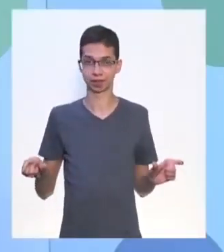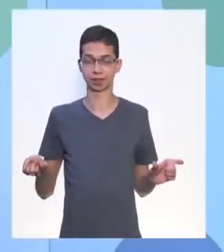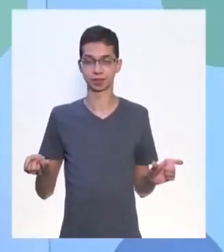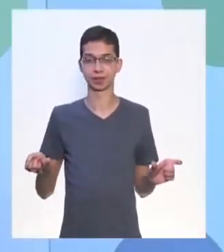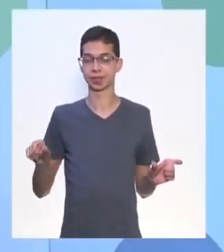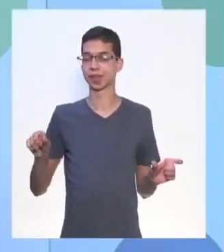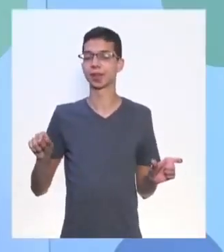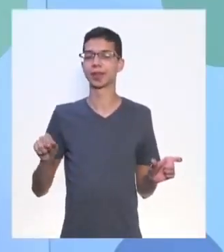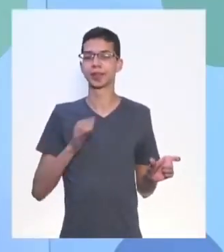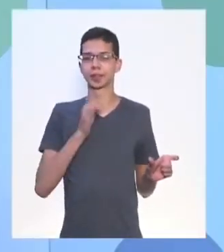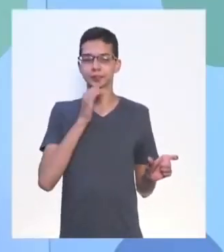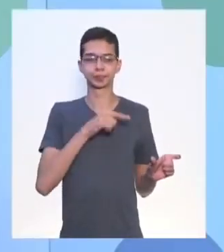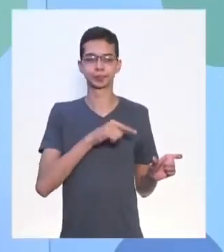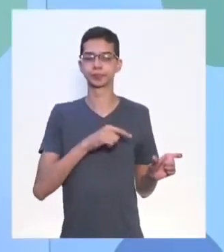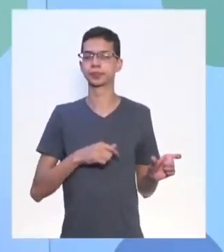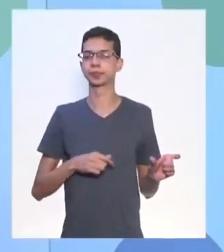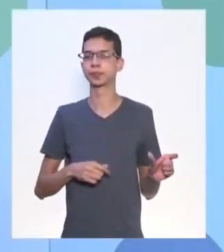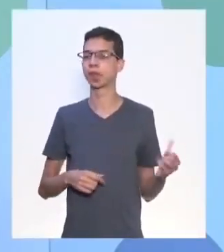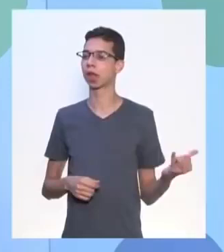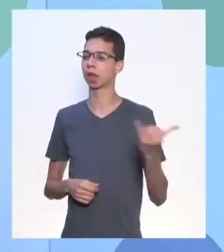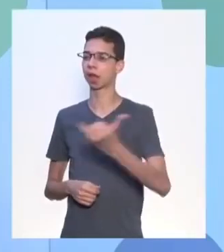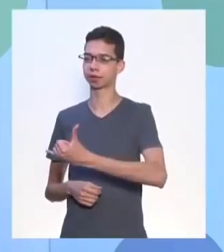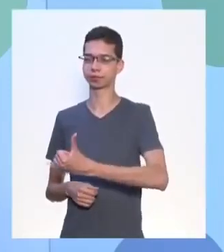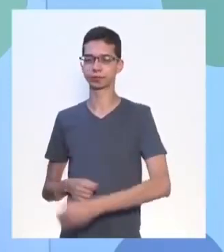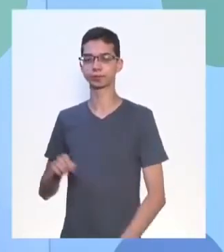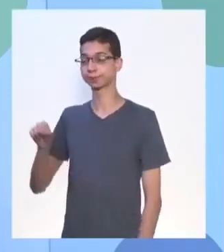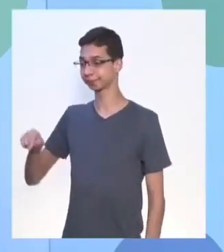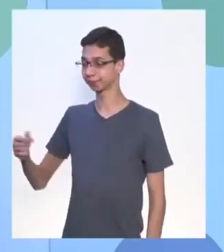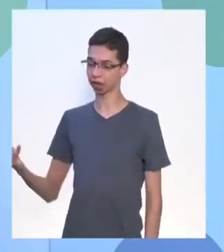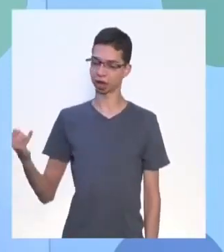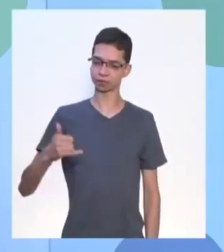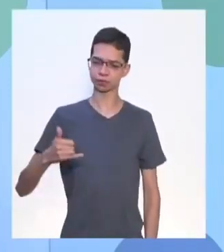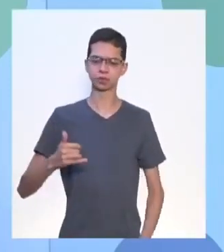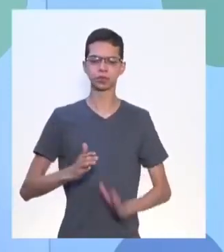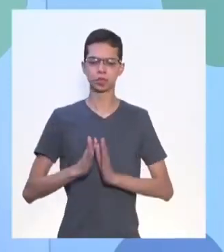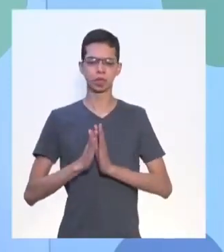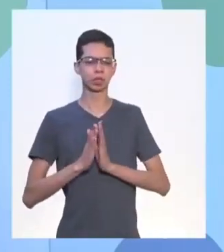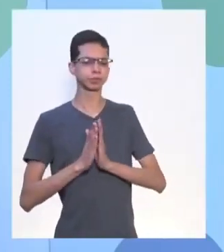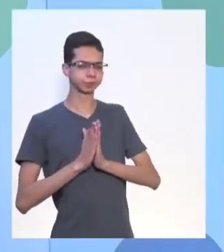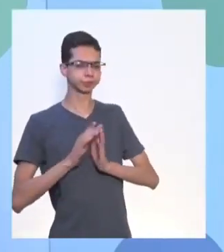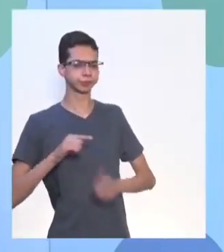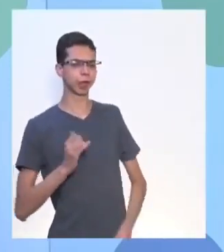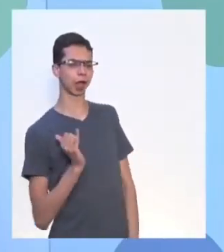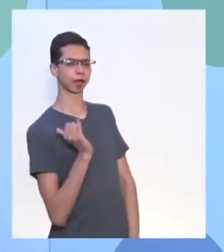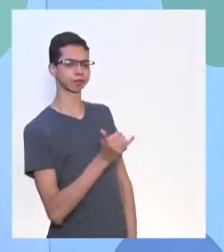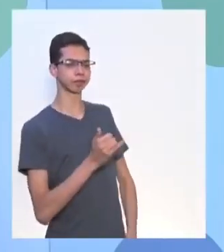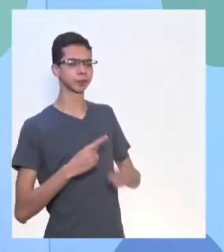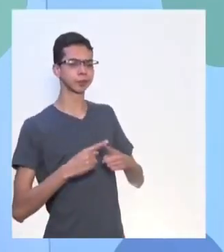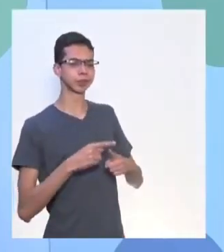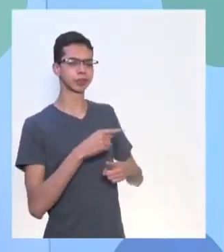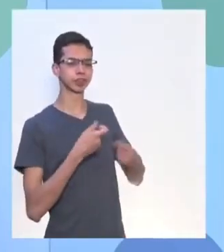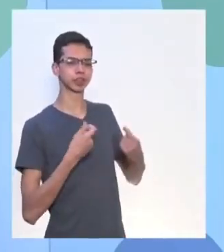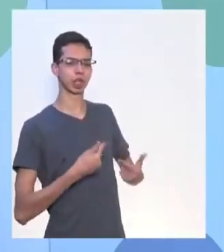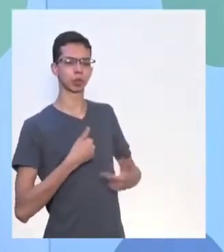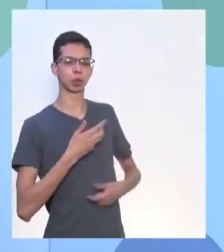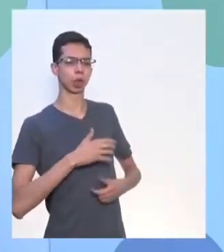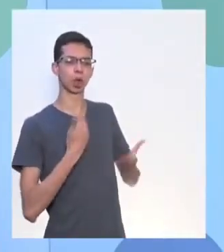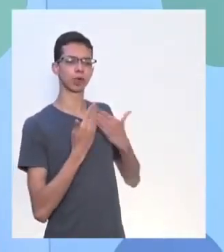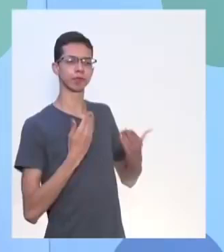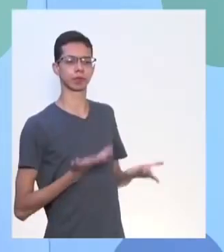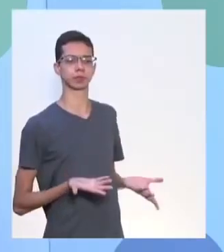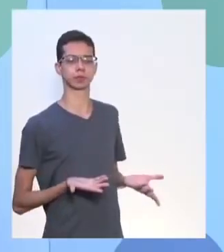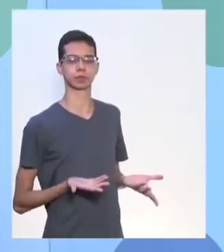usando uma forma indireta. E aí o indireto a gente fala que é a preposição. Então eles gostavam dessa dinâmica, né? Então era muito legal. Então tudo que